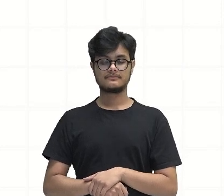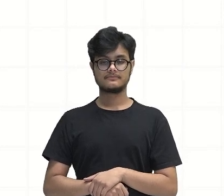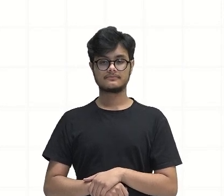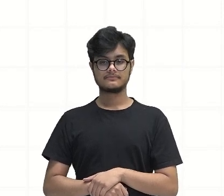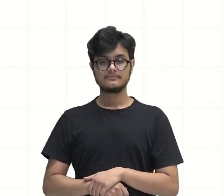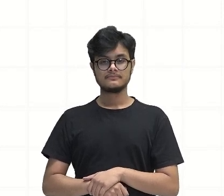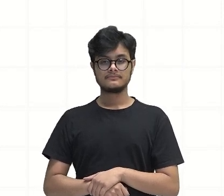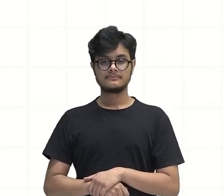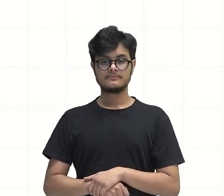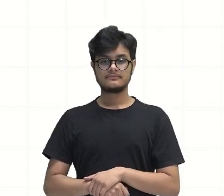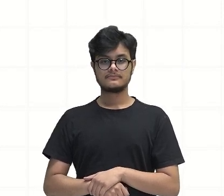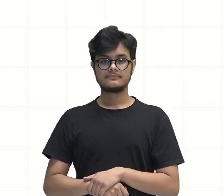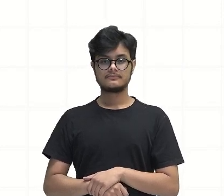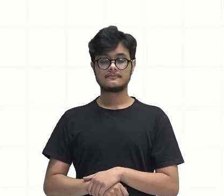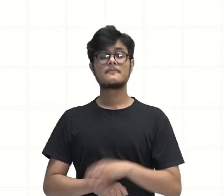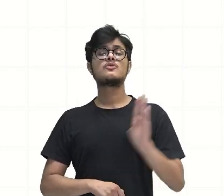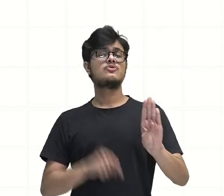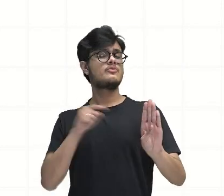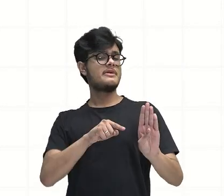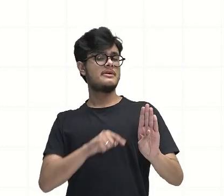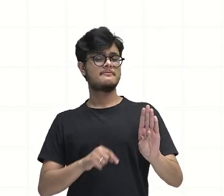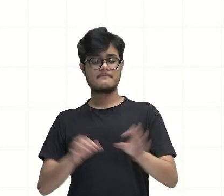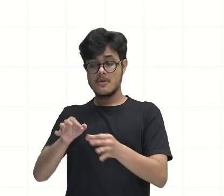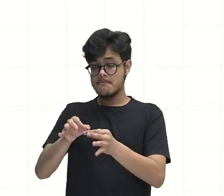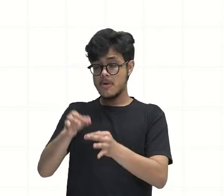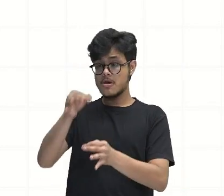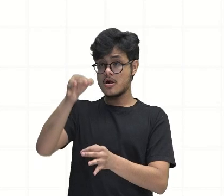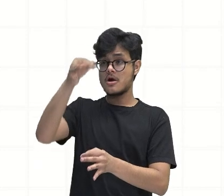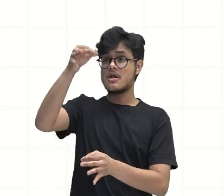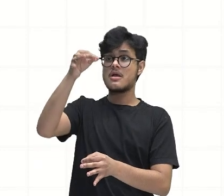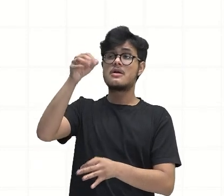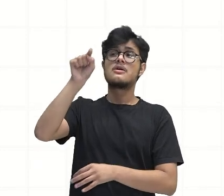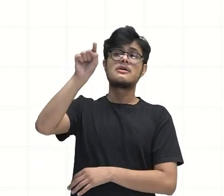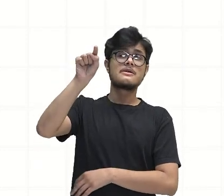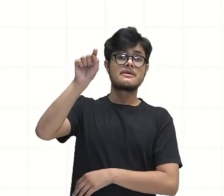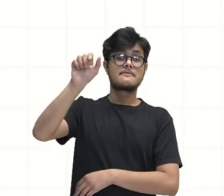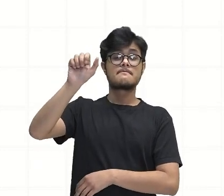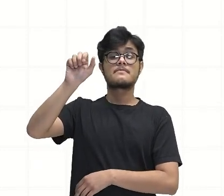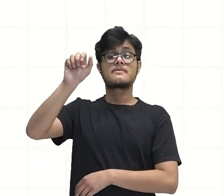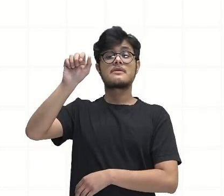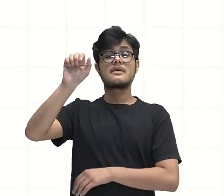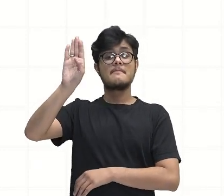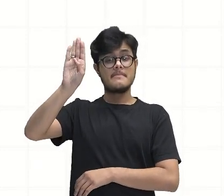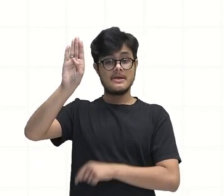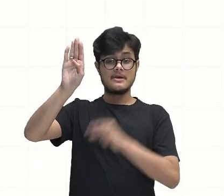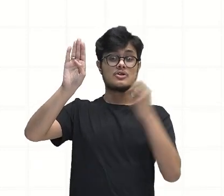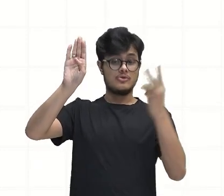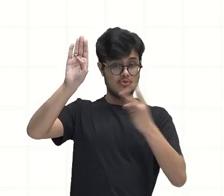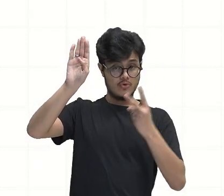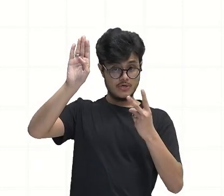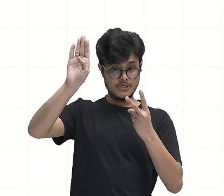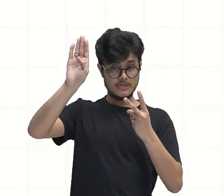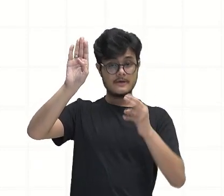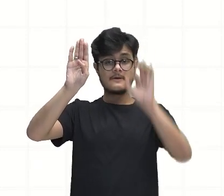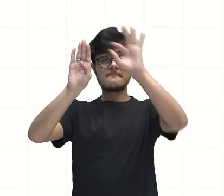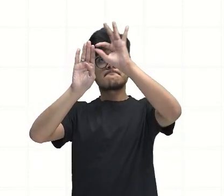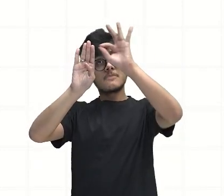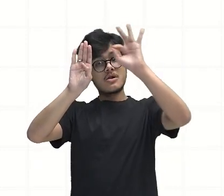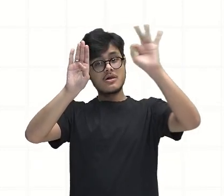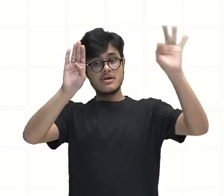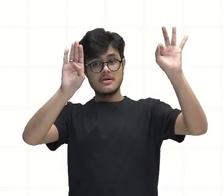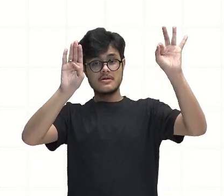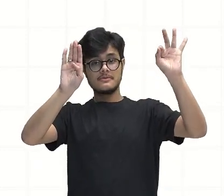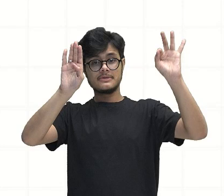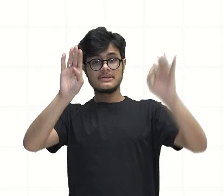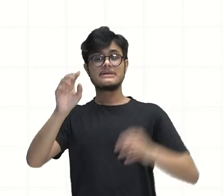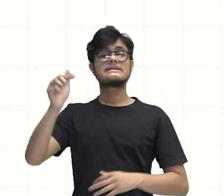Certo? Já a coordenada do B, o x do B vai ser 2. E a coordenada do y de